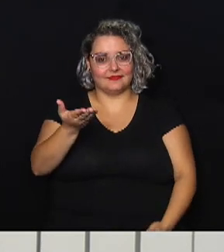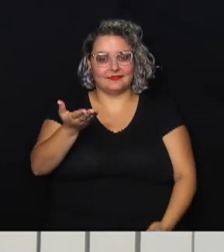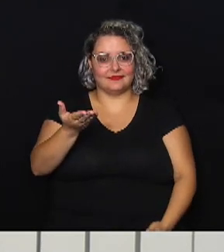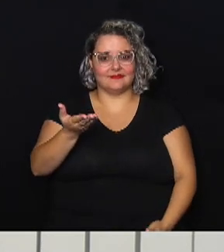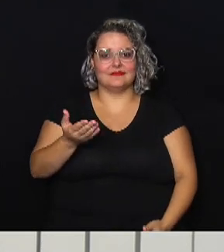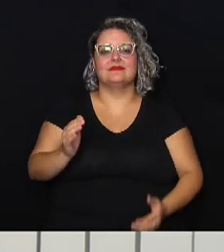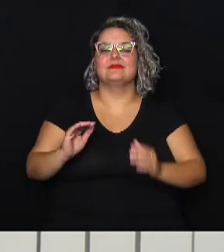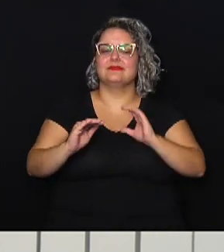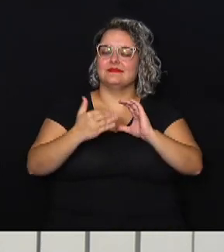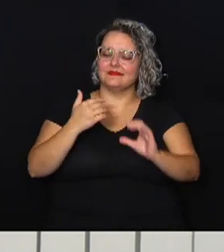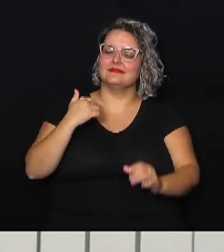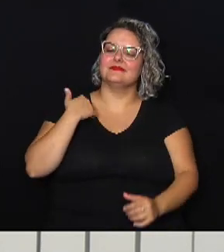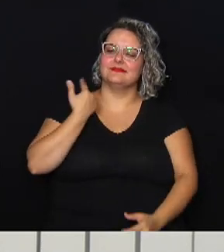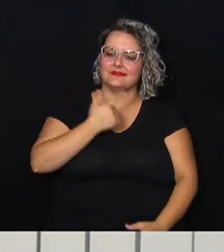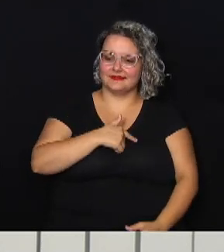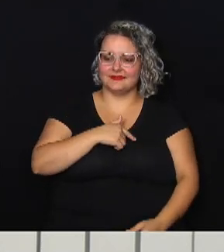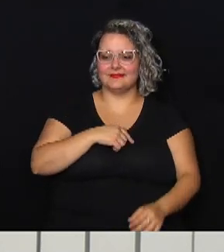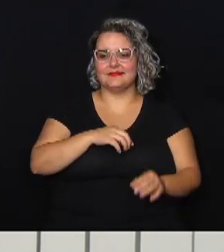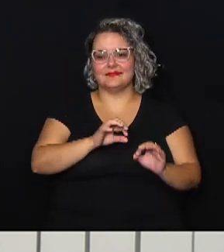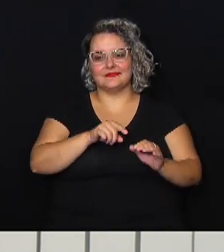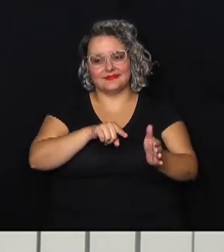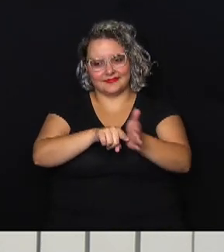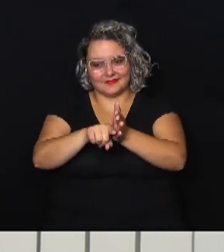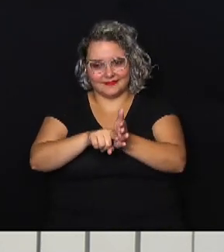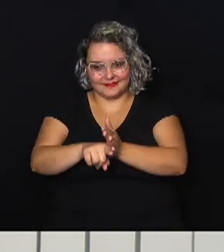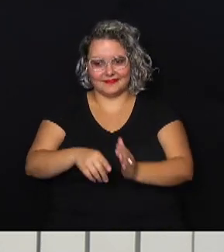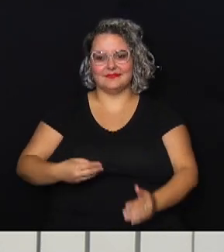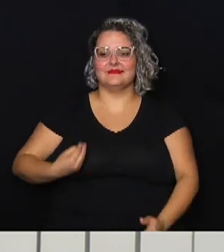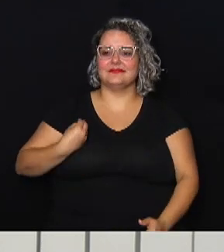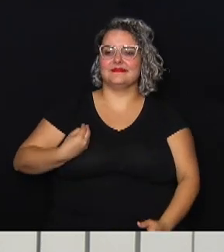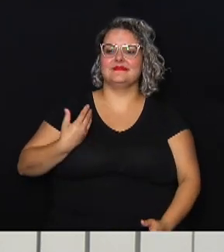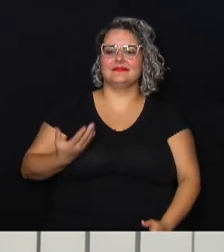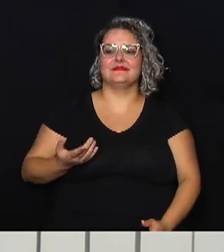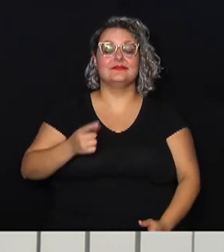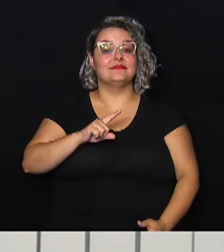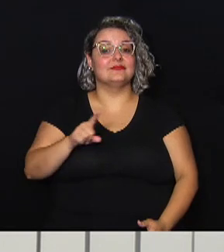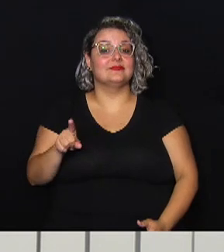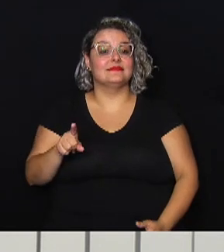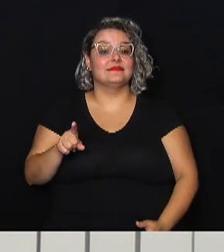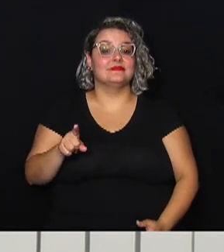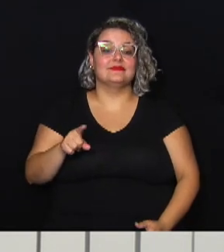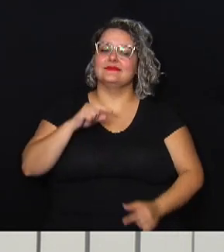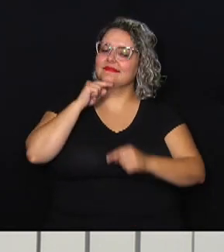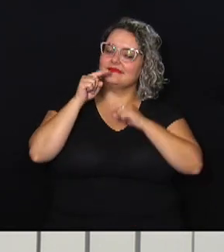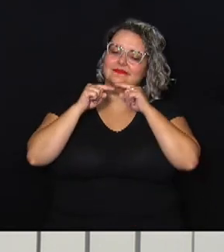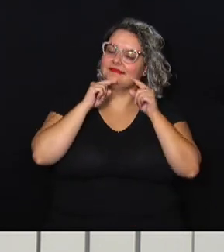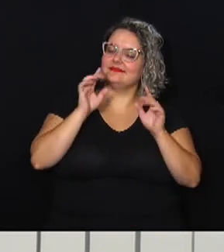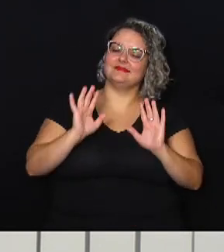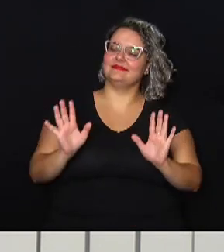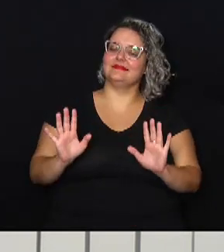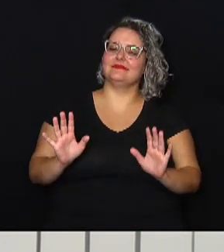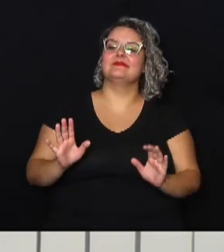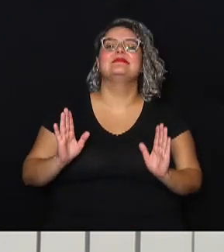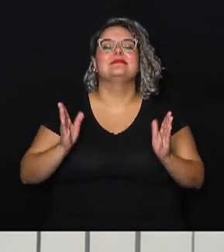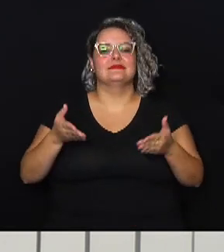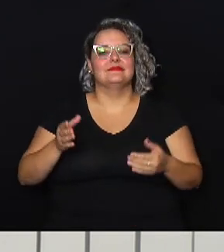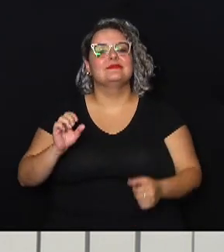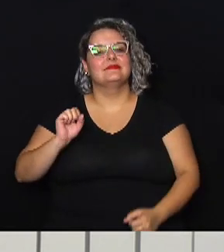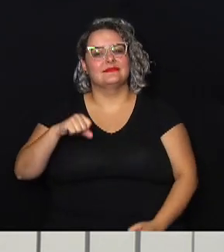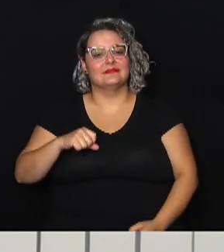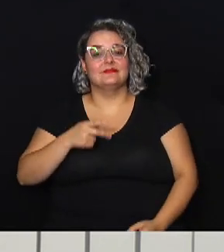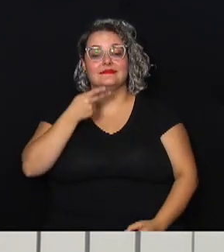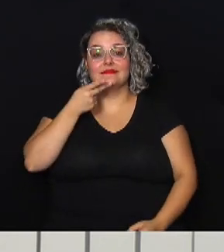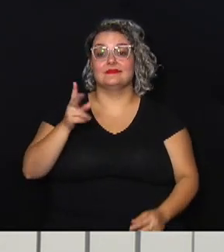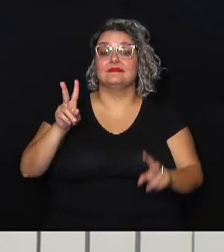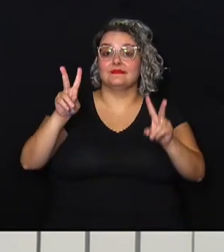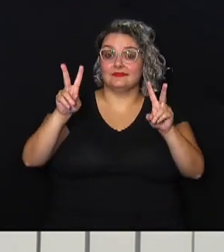só enviar para cá que a gente faz a pergunta ao vivo e assim você não fica com nenhuma dúvida. Agora sim, falar sobre o tema de hoje.